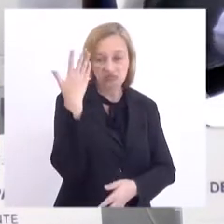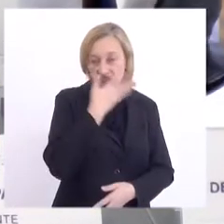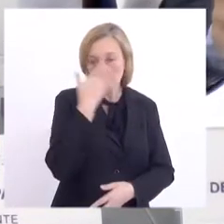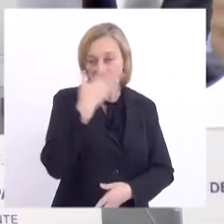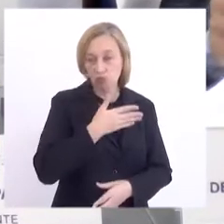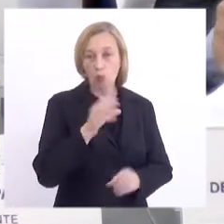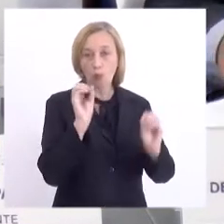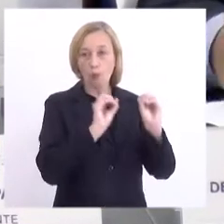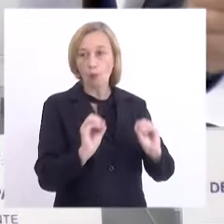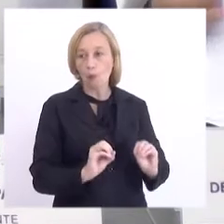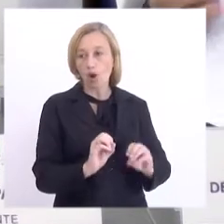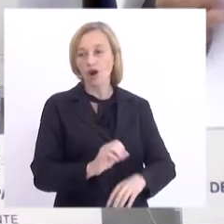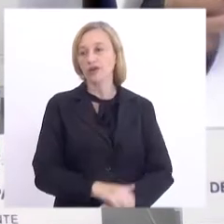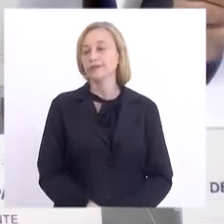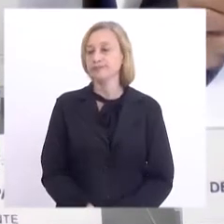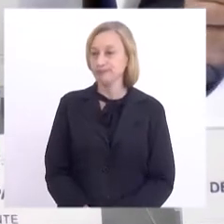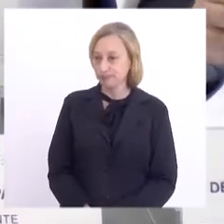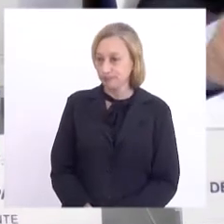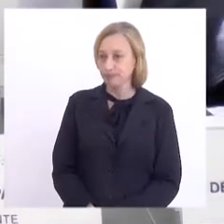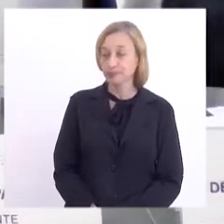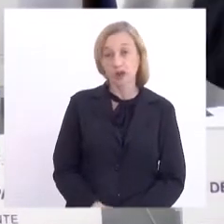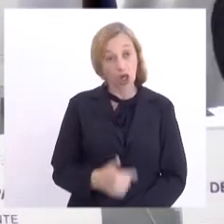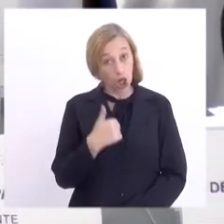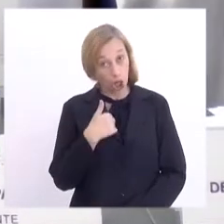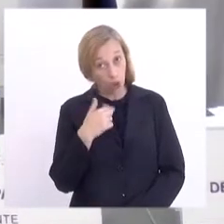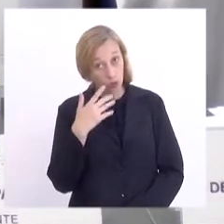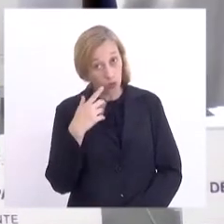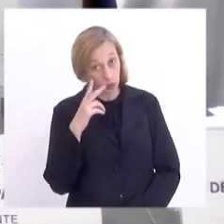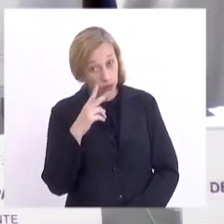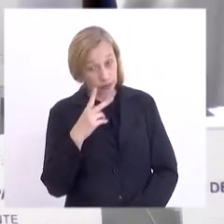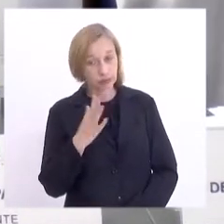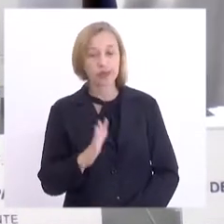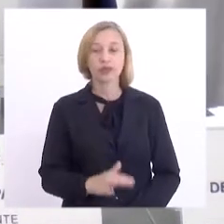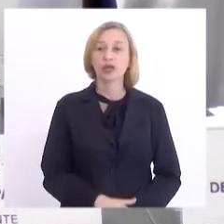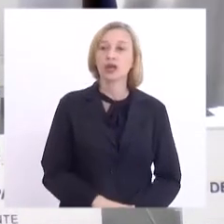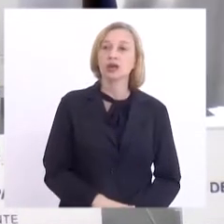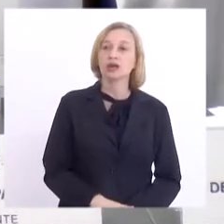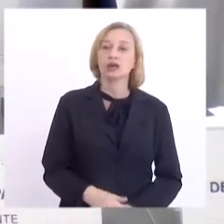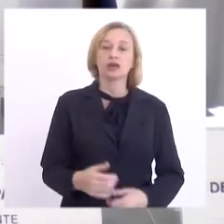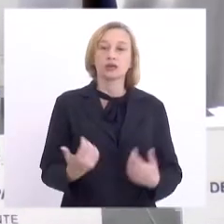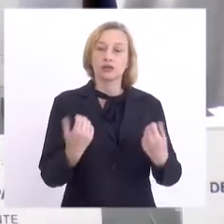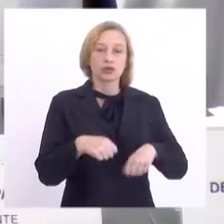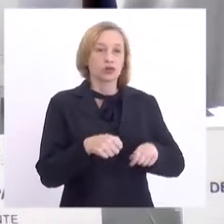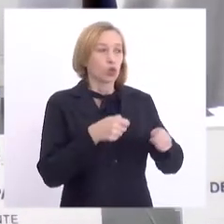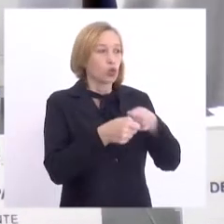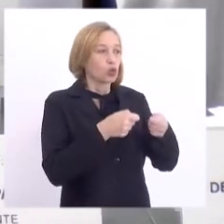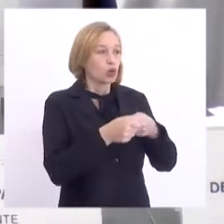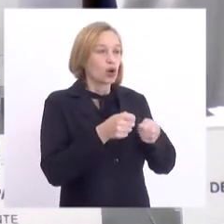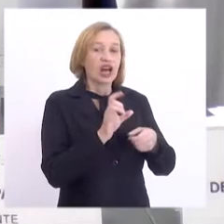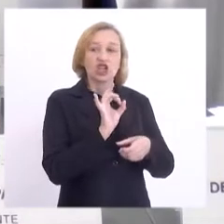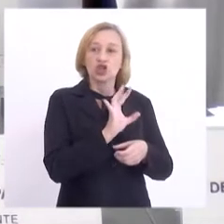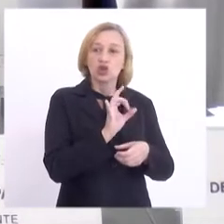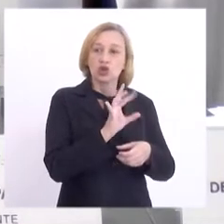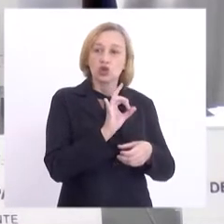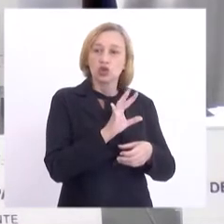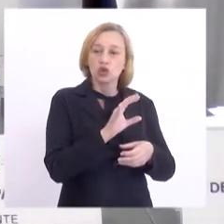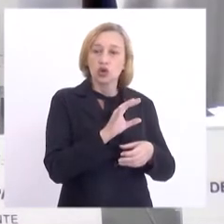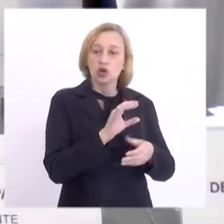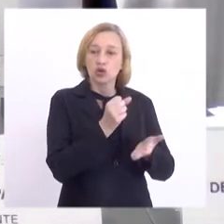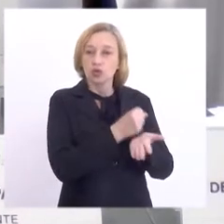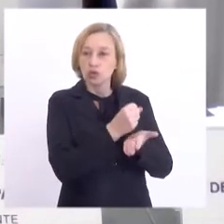visto não saiu que eu tenho é visto por que a gente não precisa controlar só os